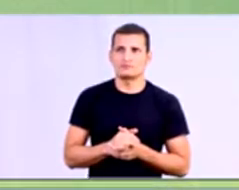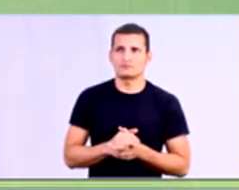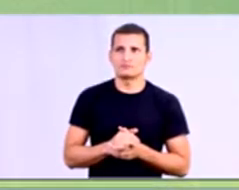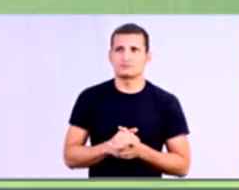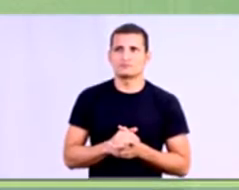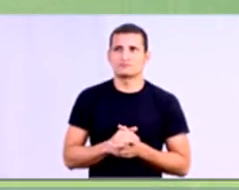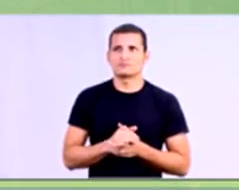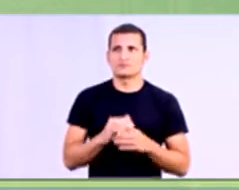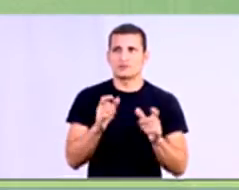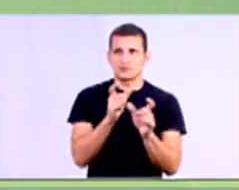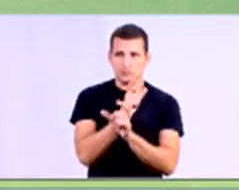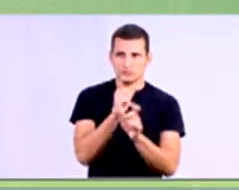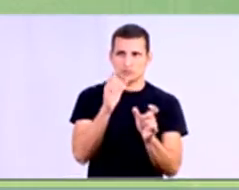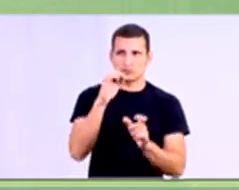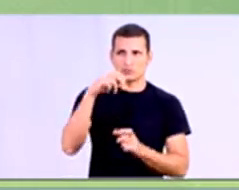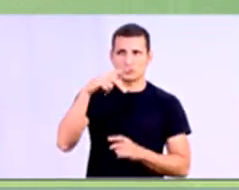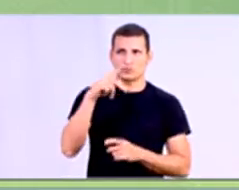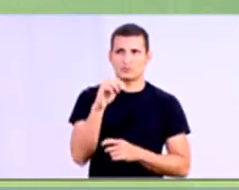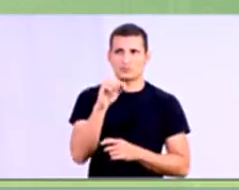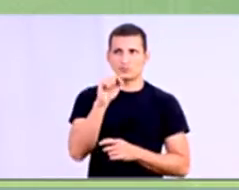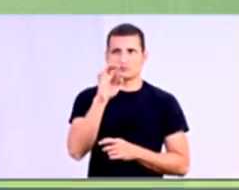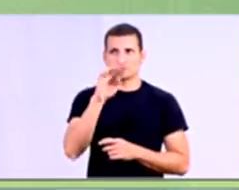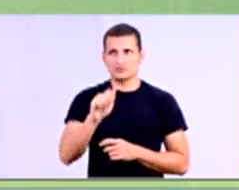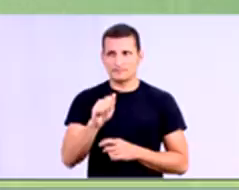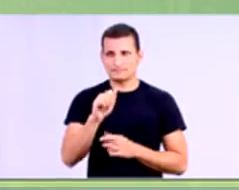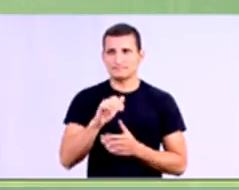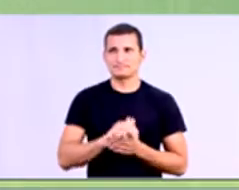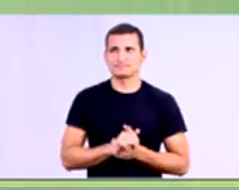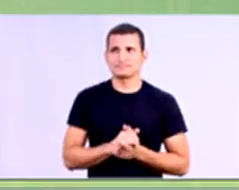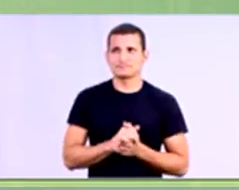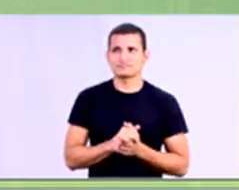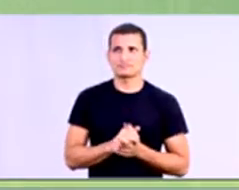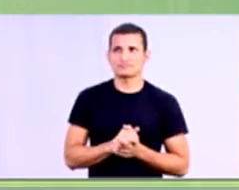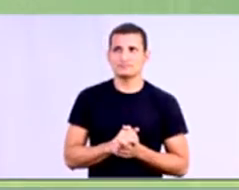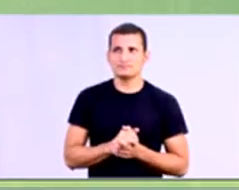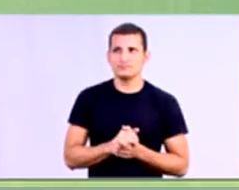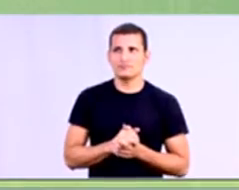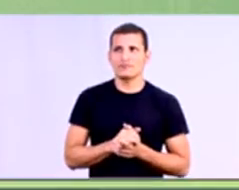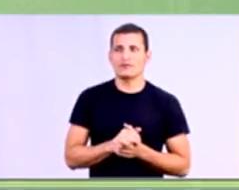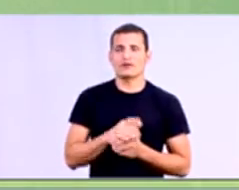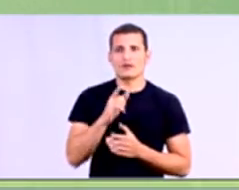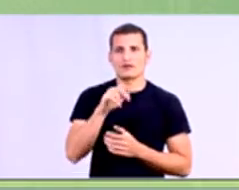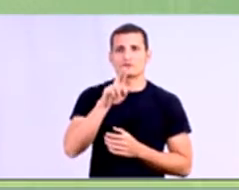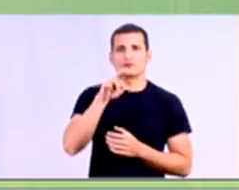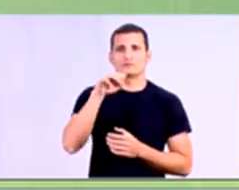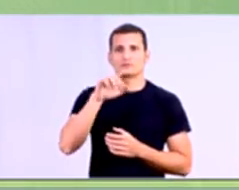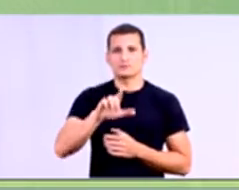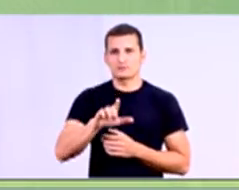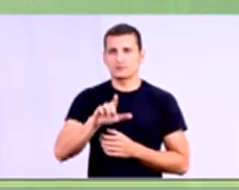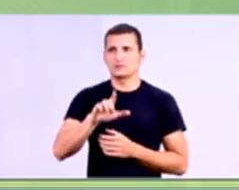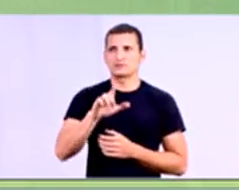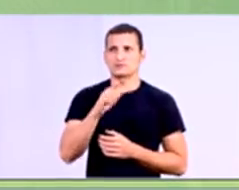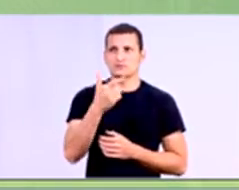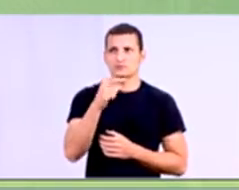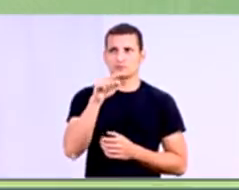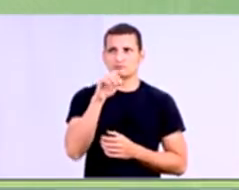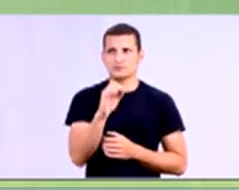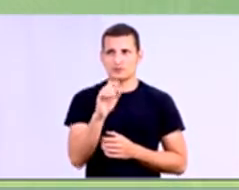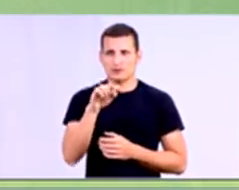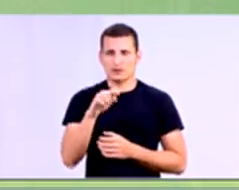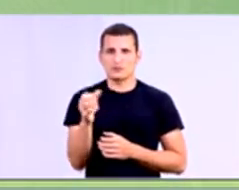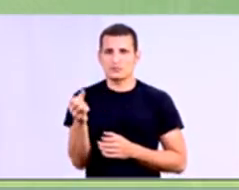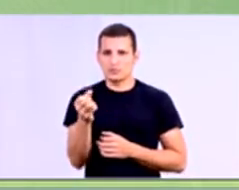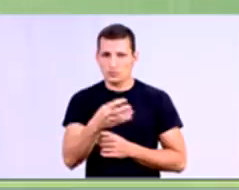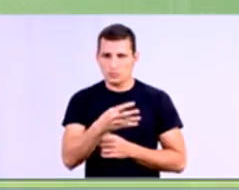Diagrama de estrutura composta. Esse daqui já é um diagrama definido já a partir da UML 2.0, é um diagrama mais